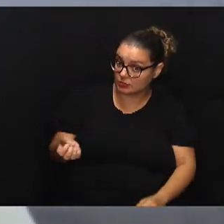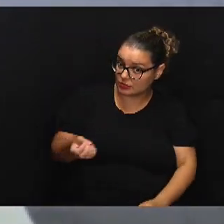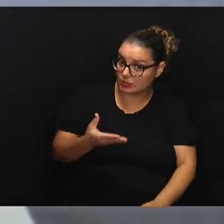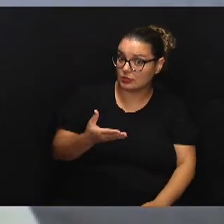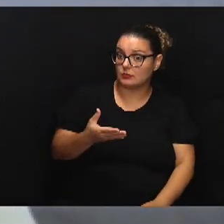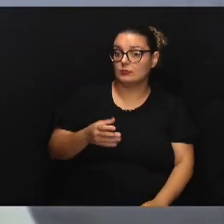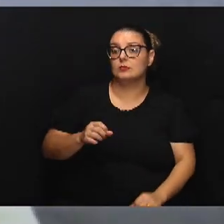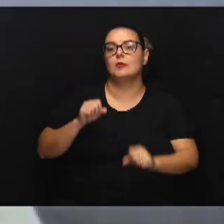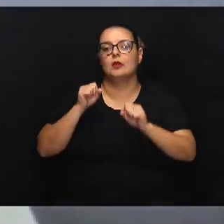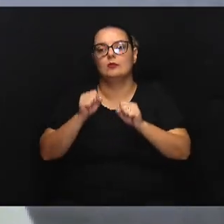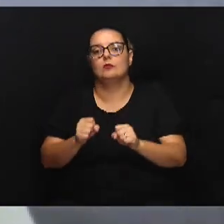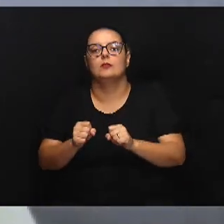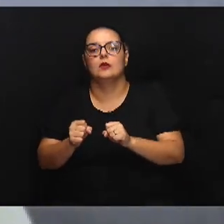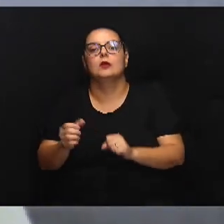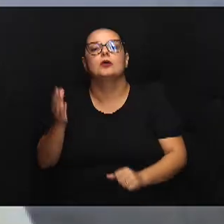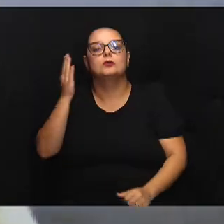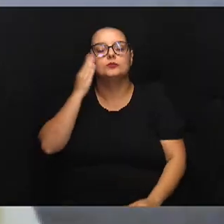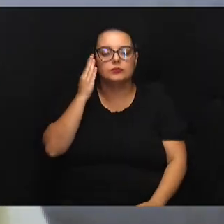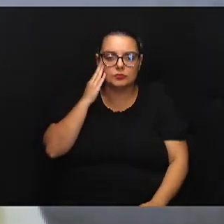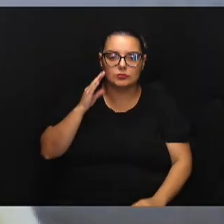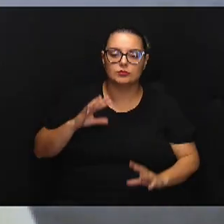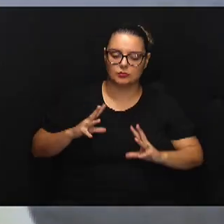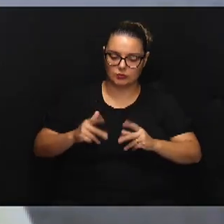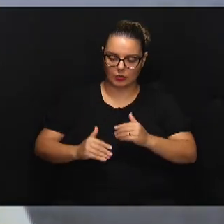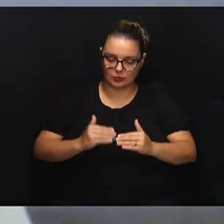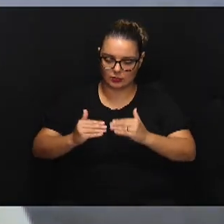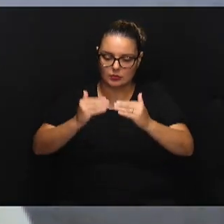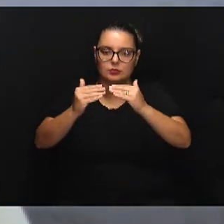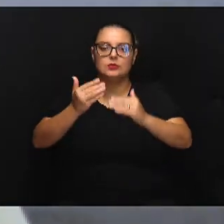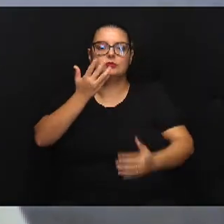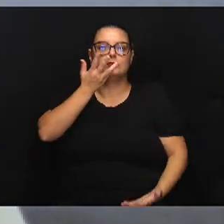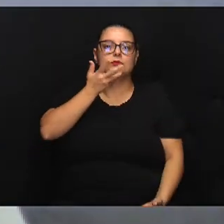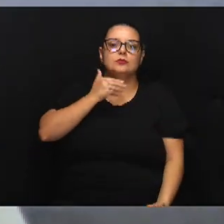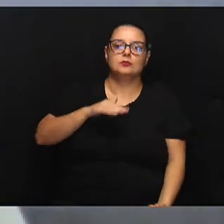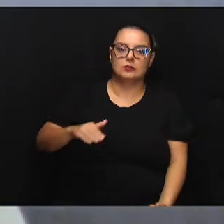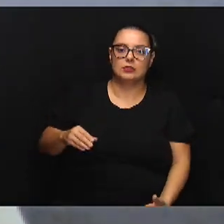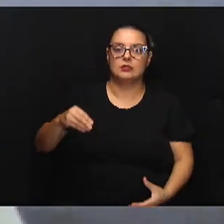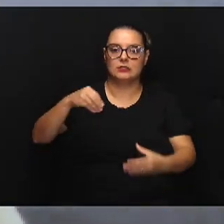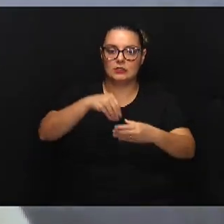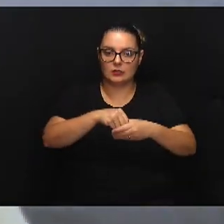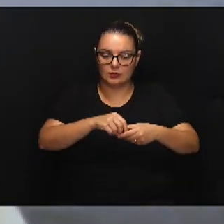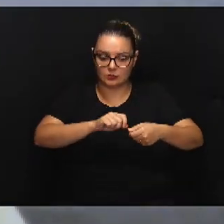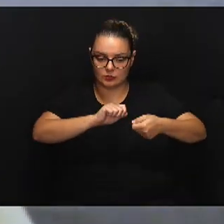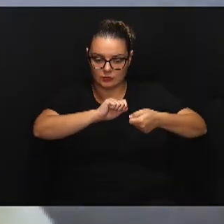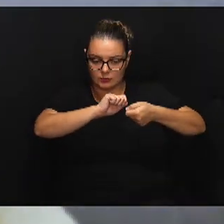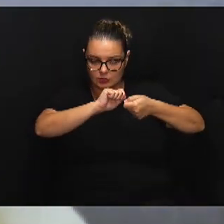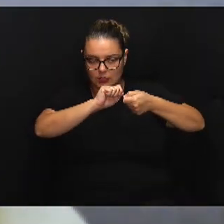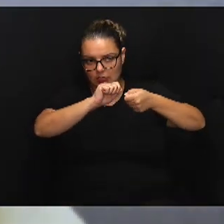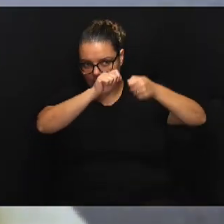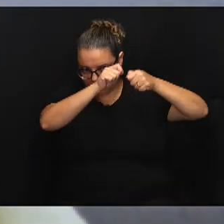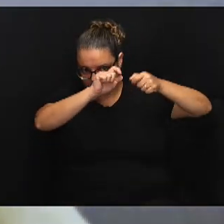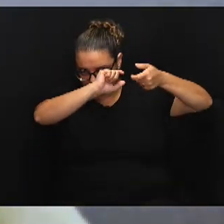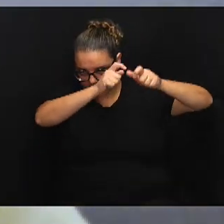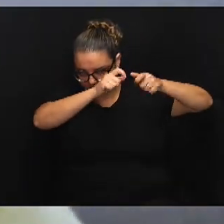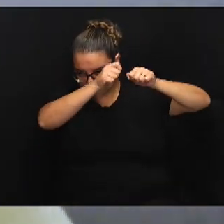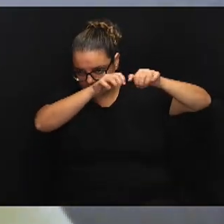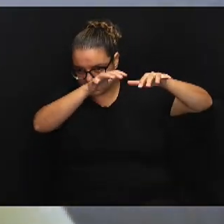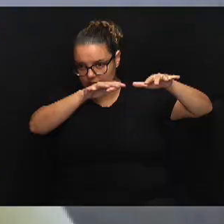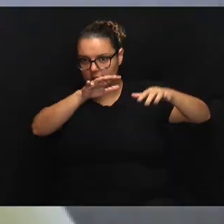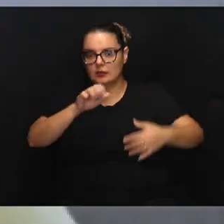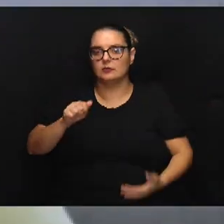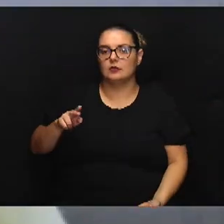para poder entender todo o desenvolvimento de uma criança dentro do espectro autista. Essa é a nossa